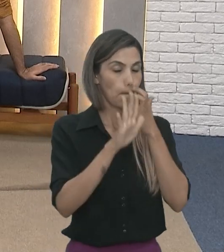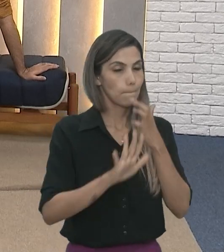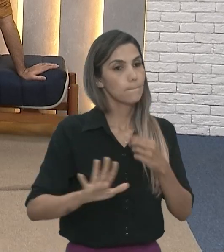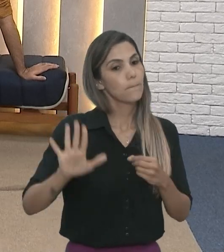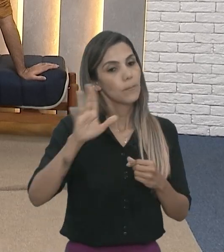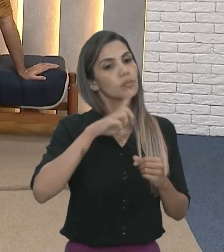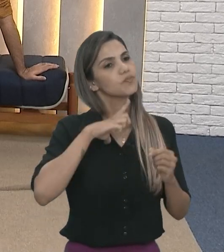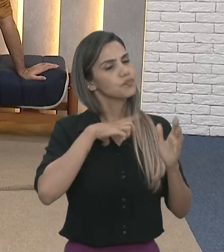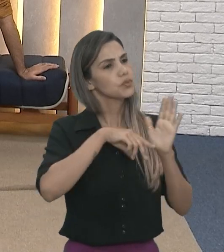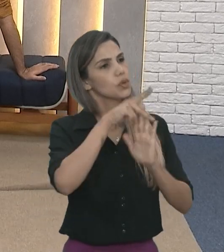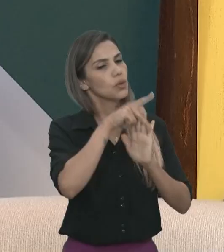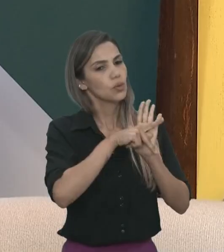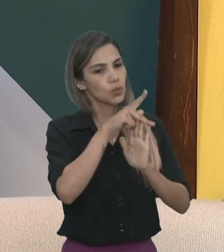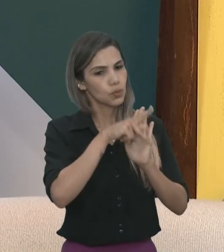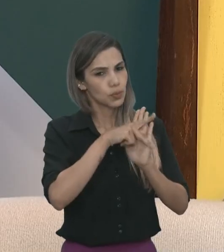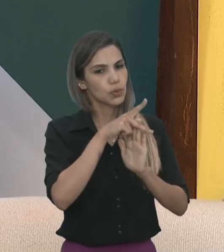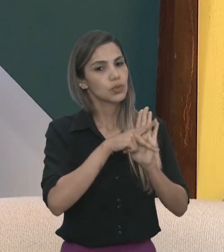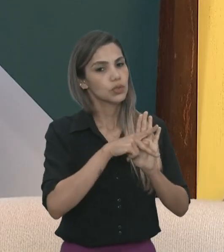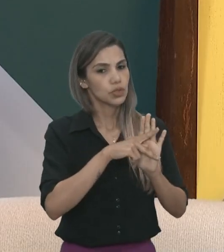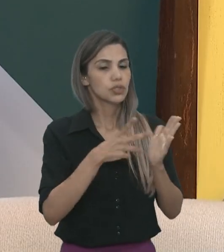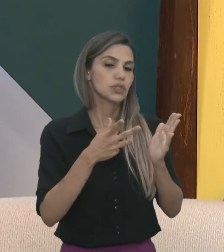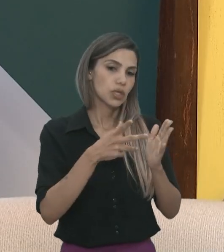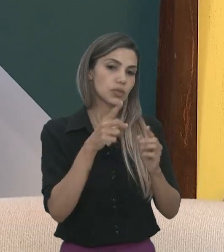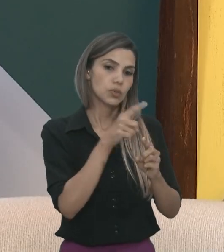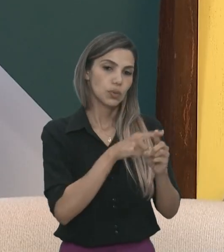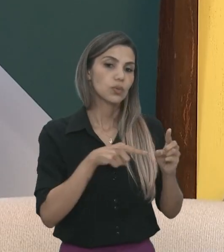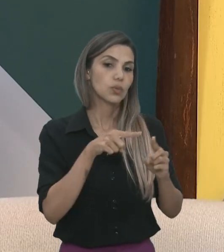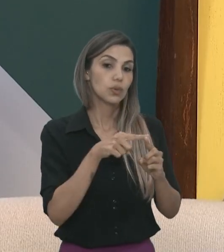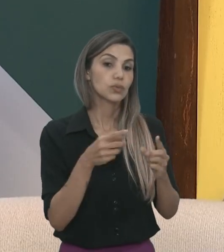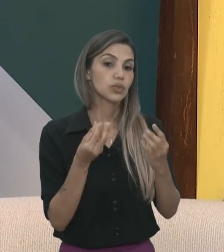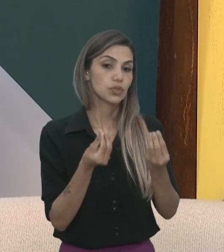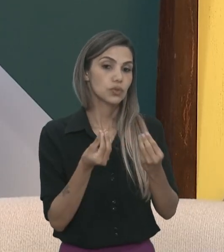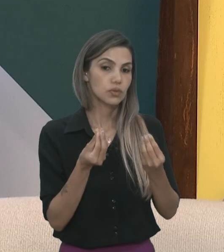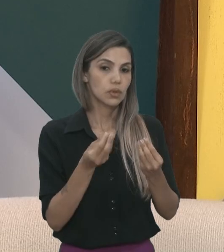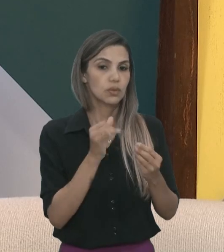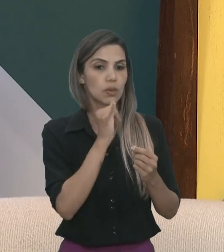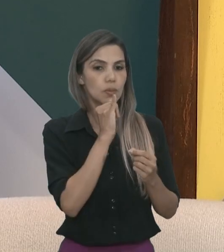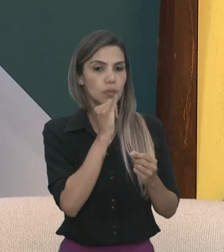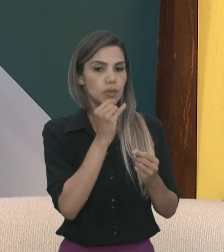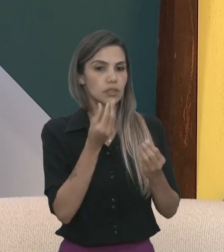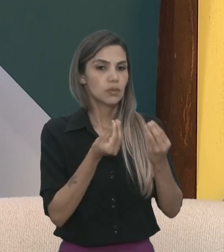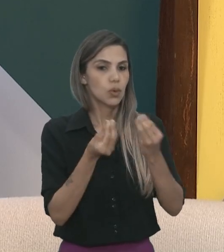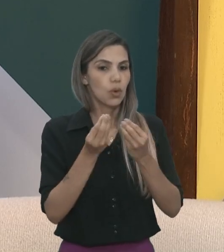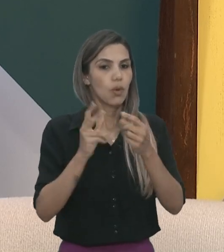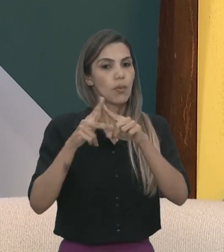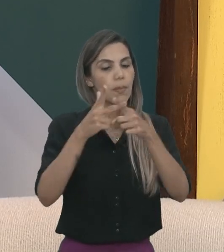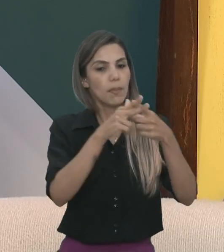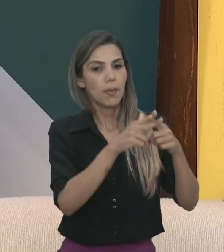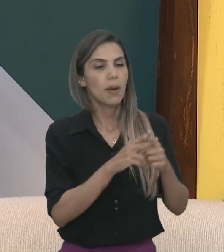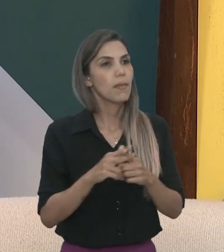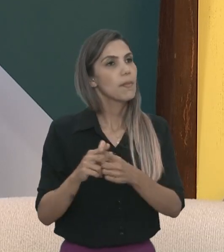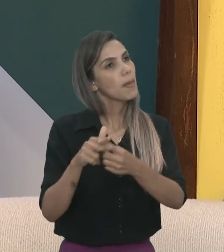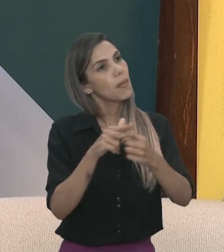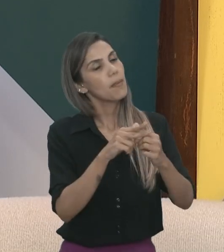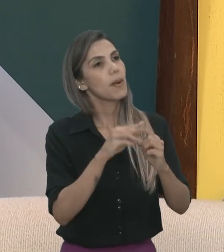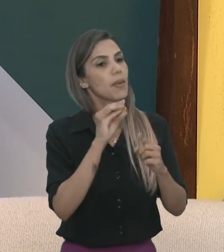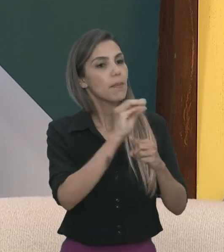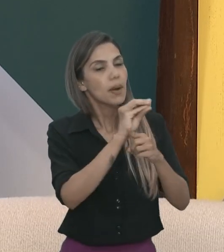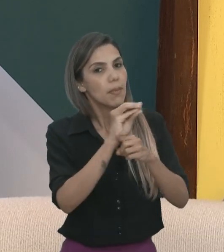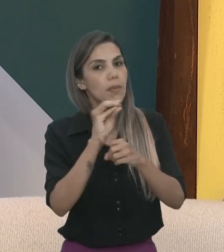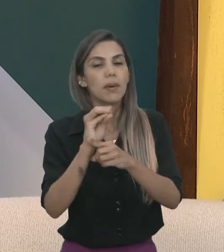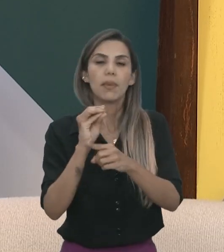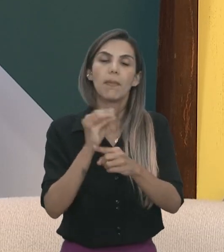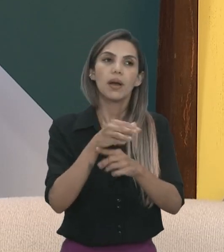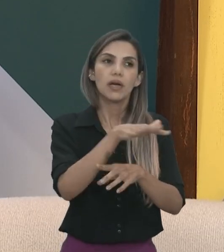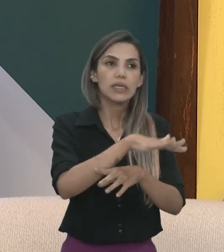esse programa ele possui alguns movimentos relacionados à reocupação do centro. Mas dentro desse programa, a gente